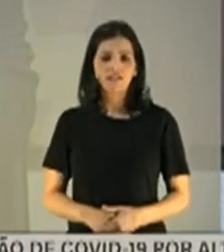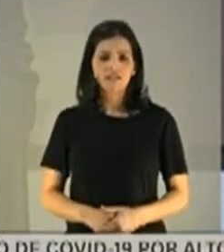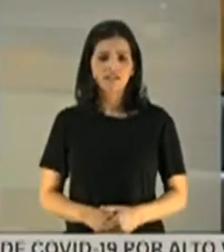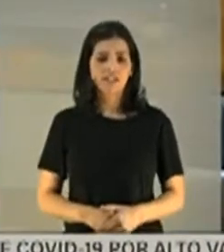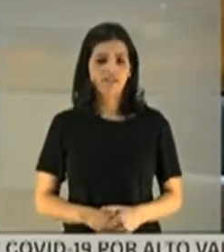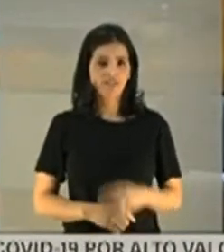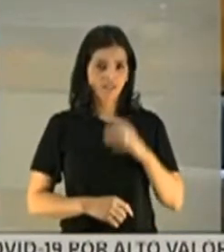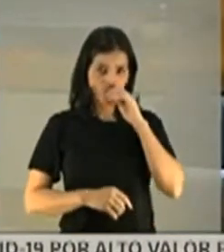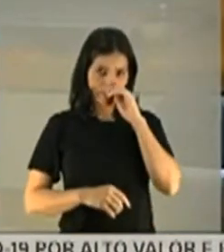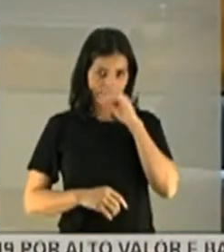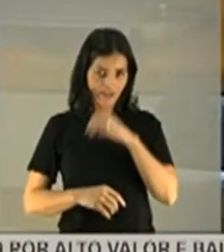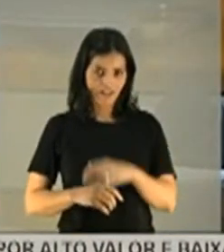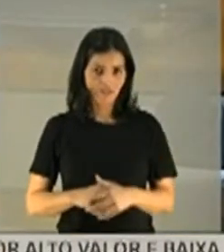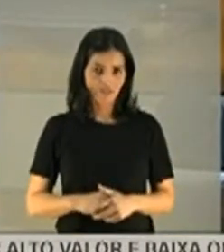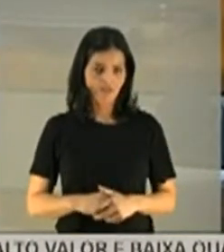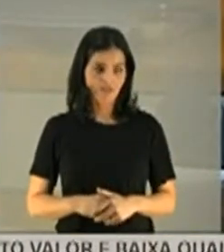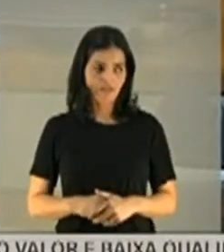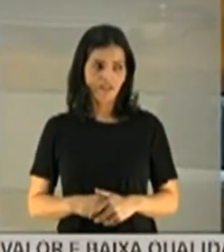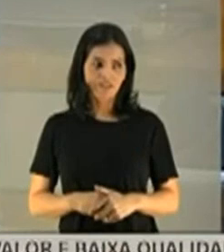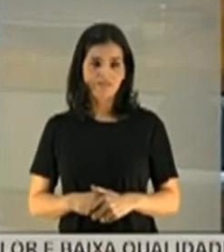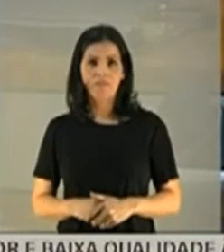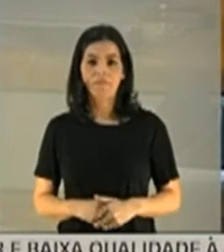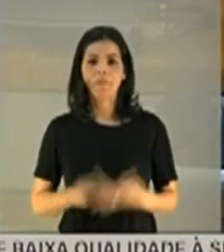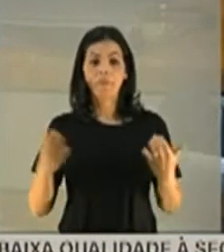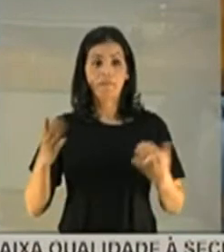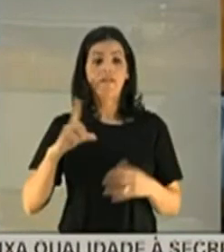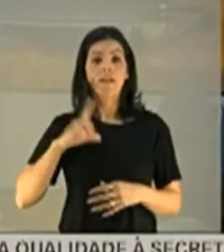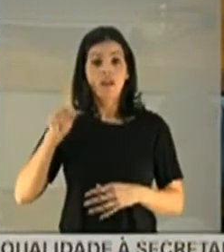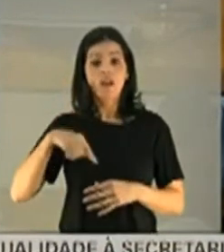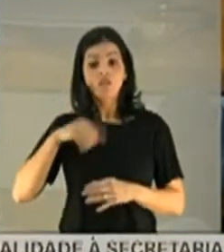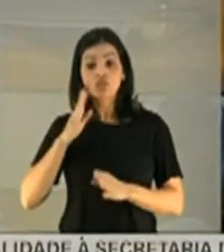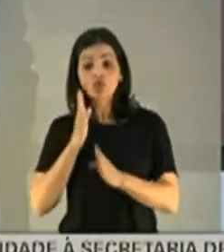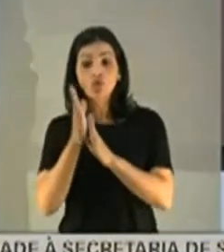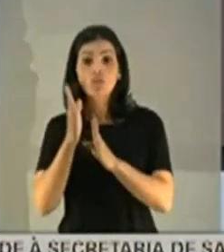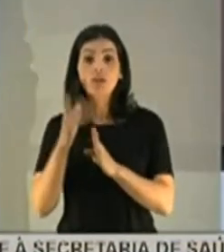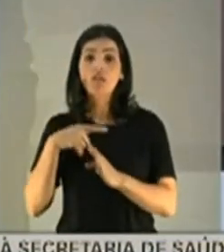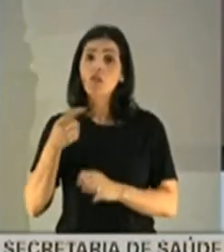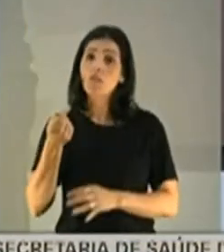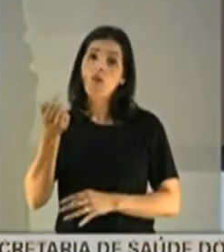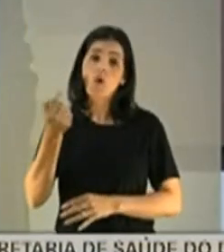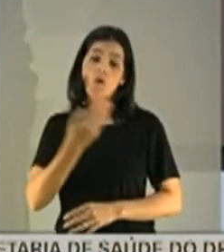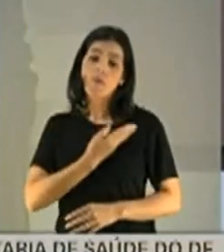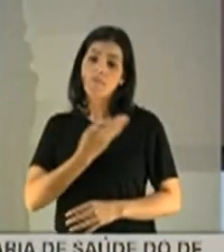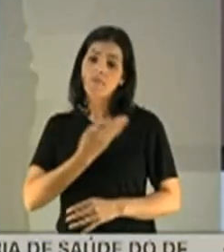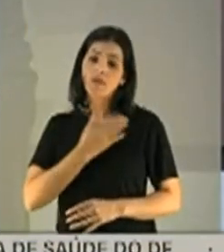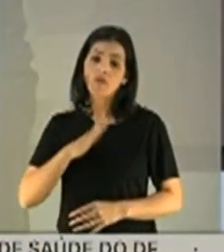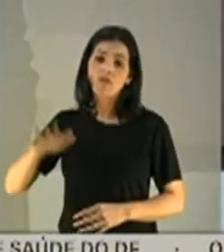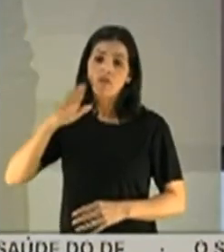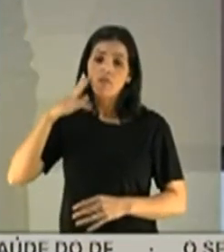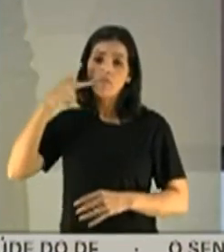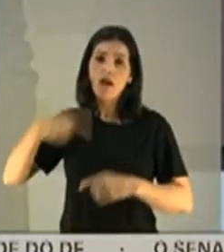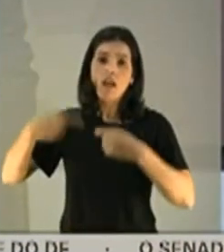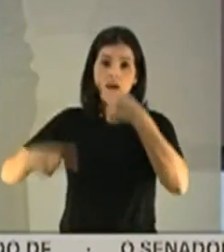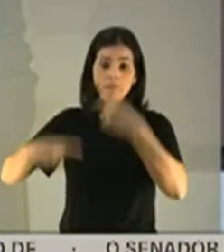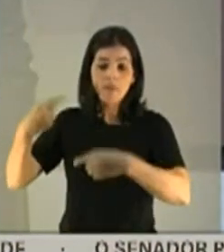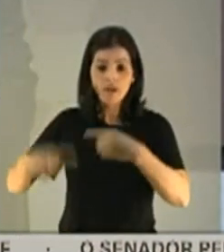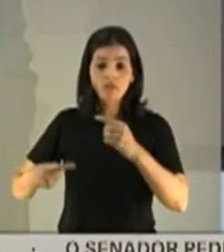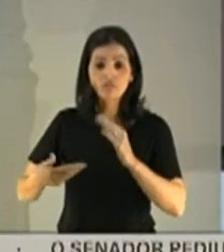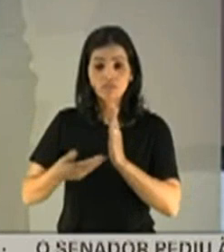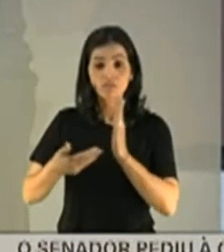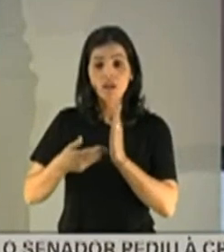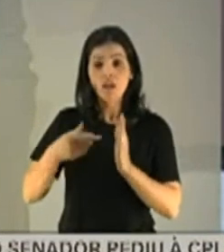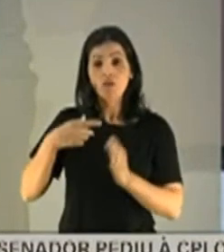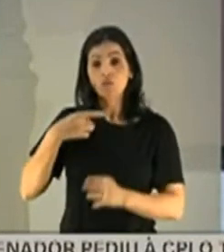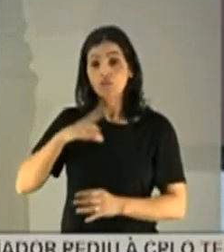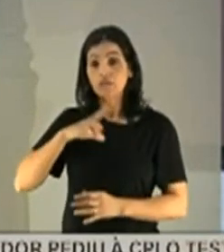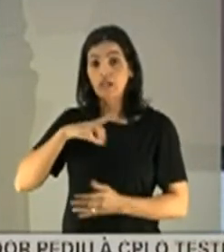senhor poderia ajudar a gente aqui a descobrir... Eu tenho poucos amigos no parlamento e os que eu tenho são verdadeiros, mas